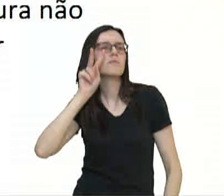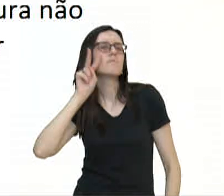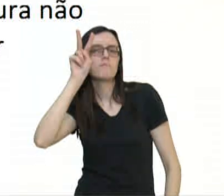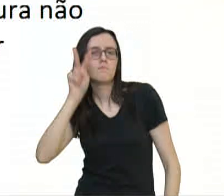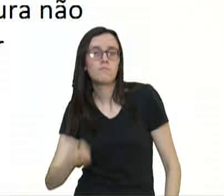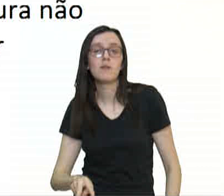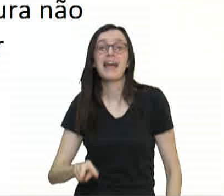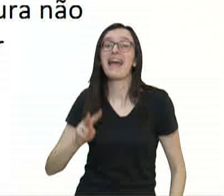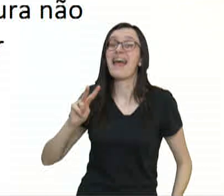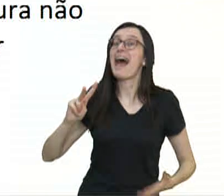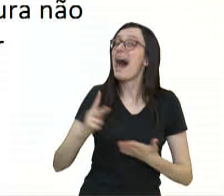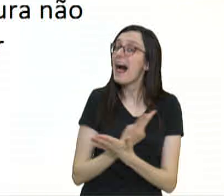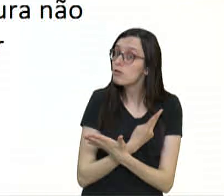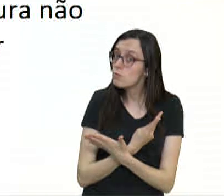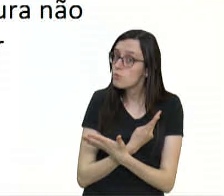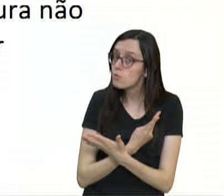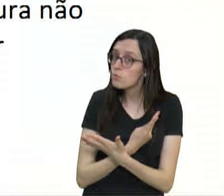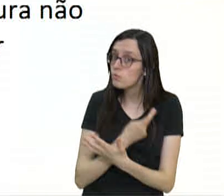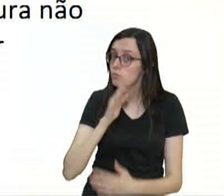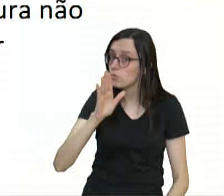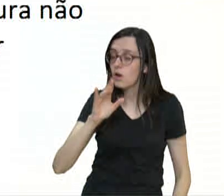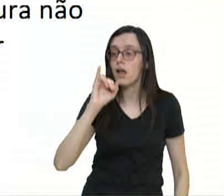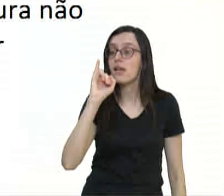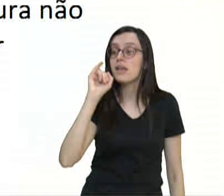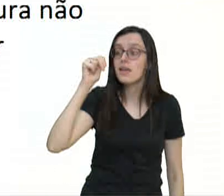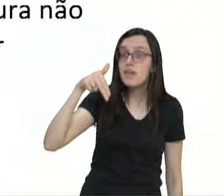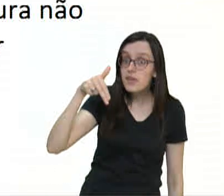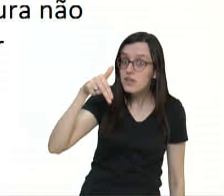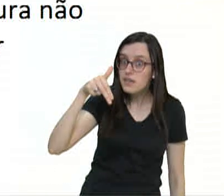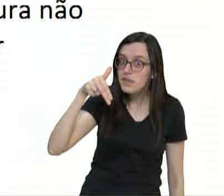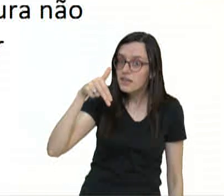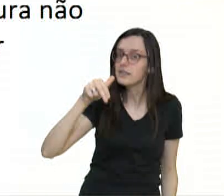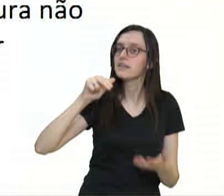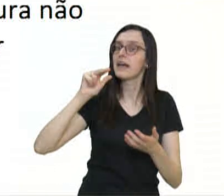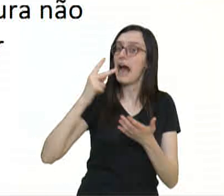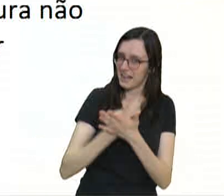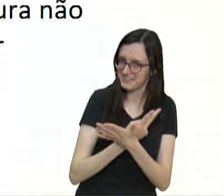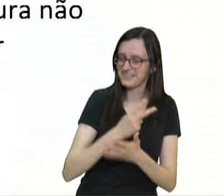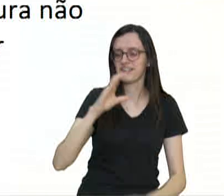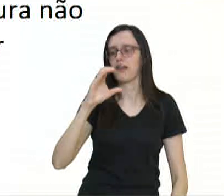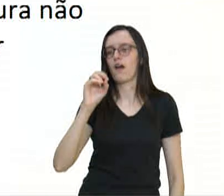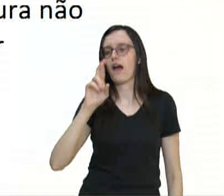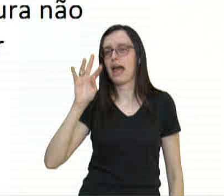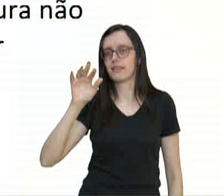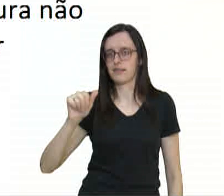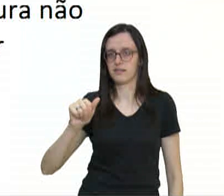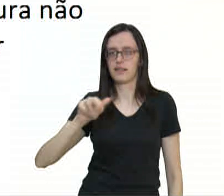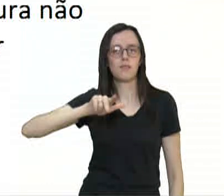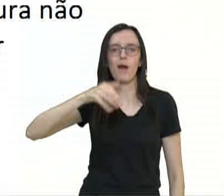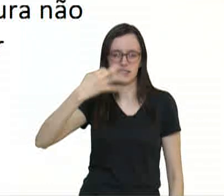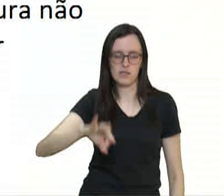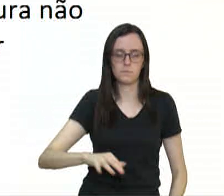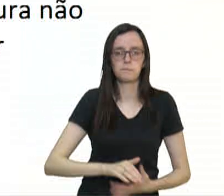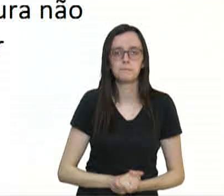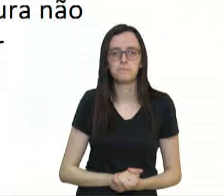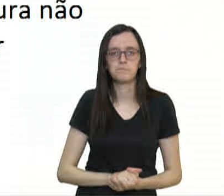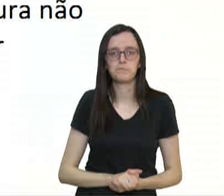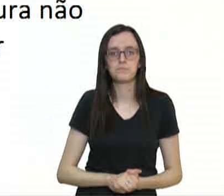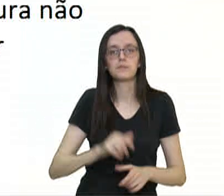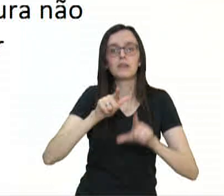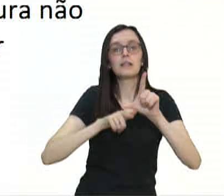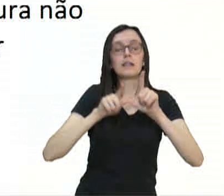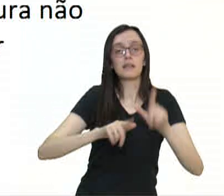alternativa incorreta. Não vamos esquecer do incorreto aqui. Então, letra A. A cultura tem um papel importante